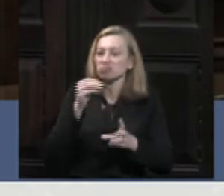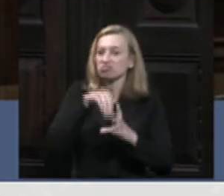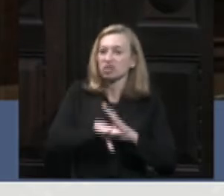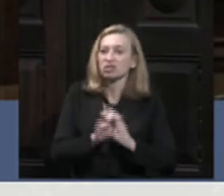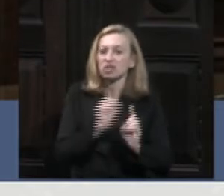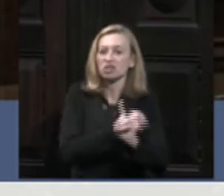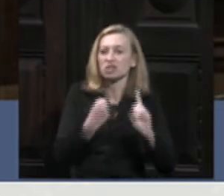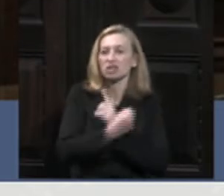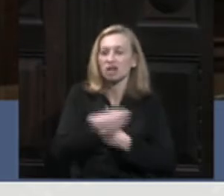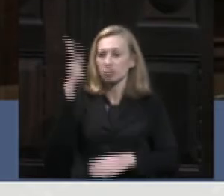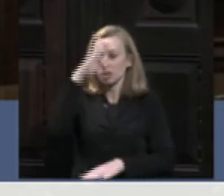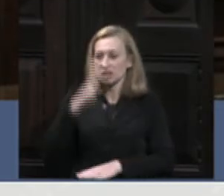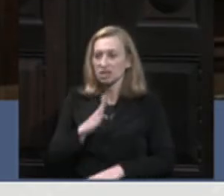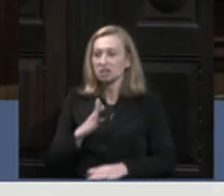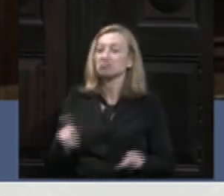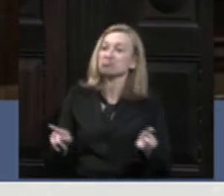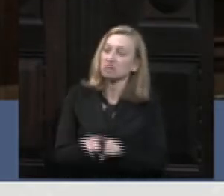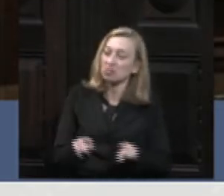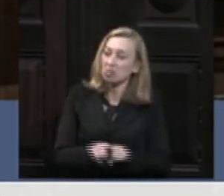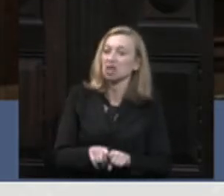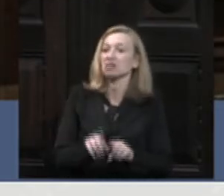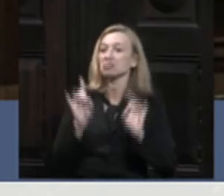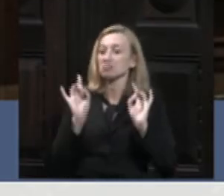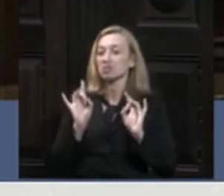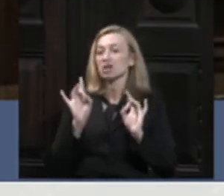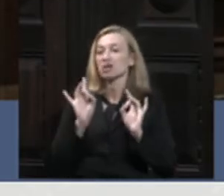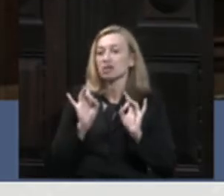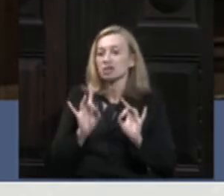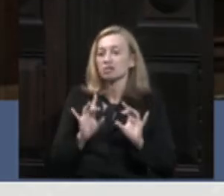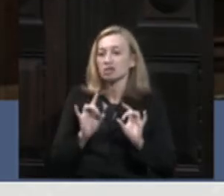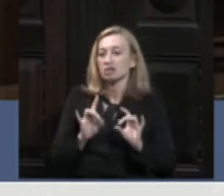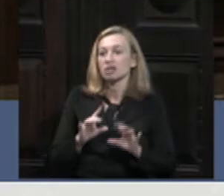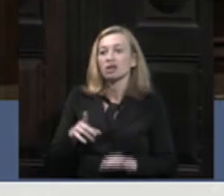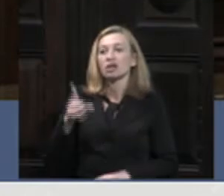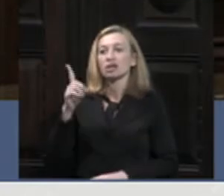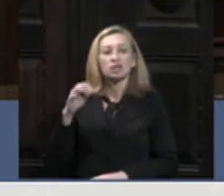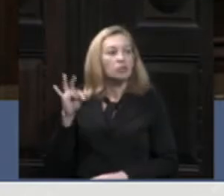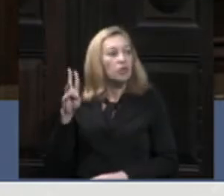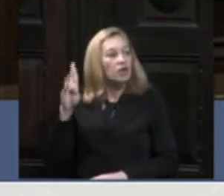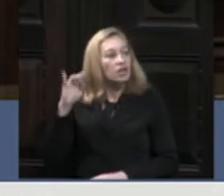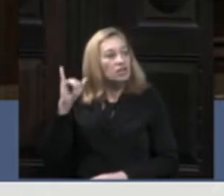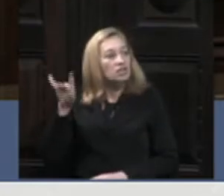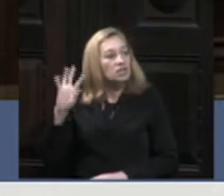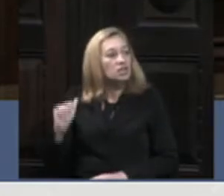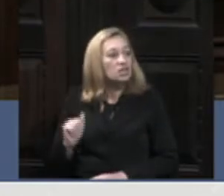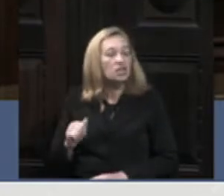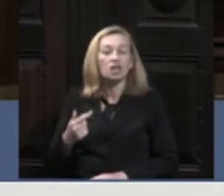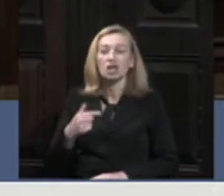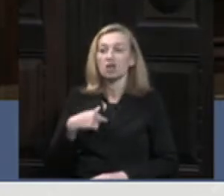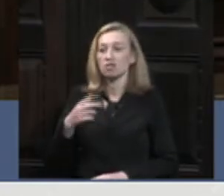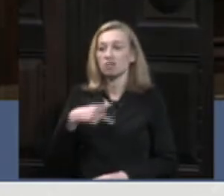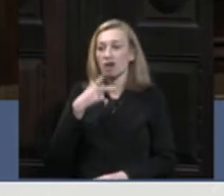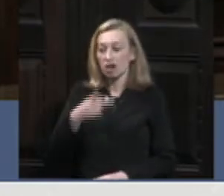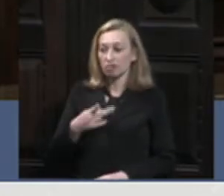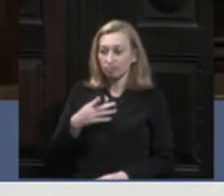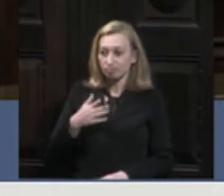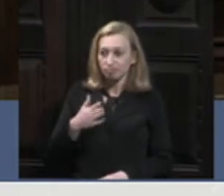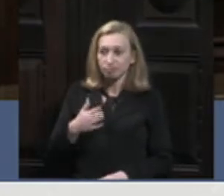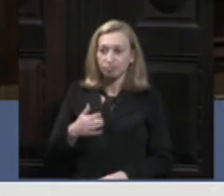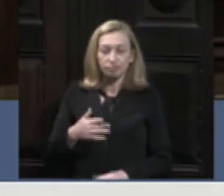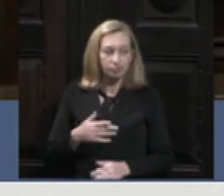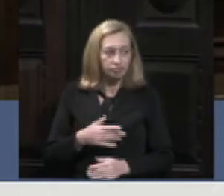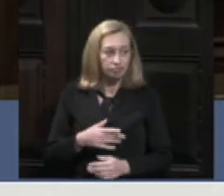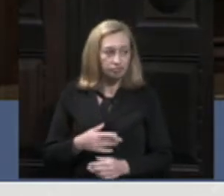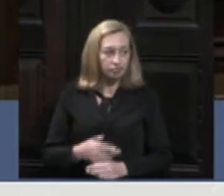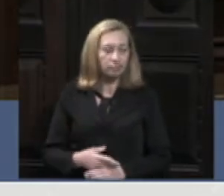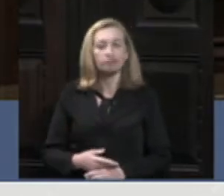um desmonte da democracia brasileira. Então, eu faço minhas boa parte das palavras